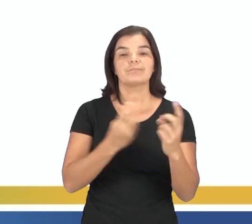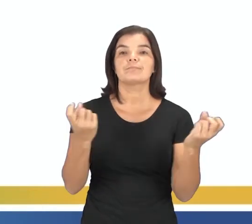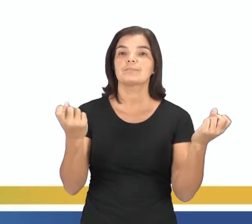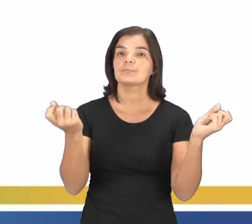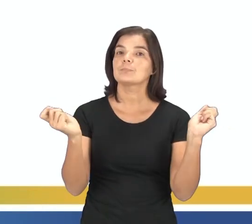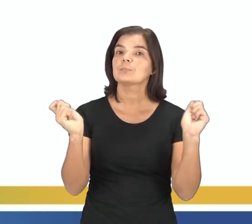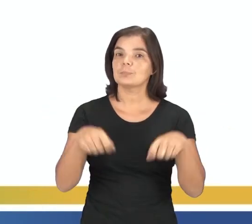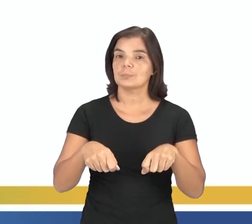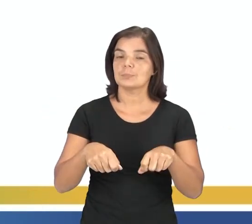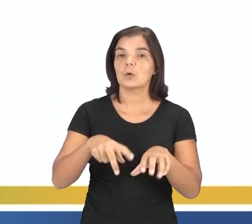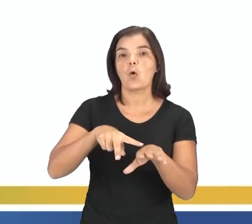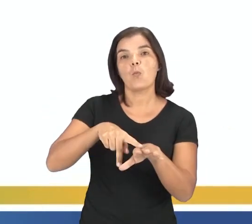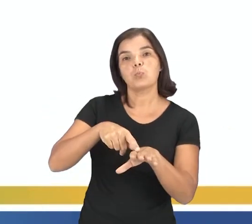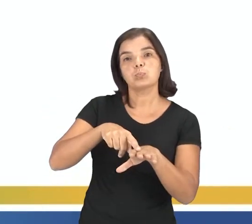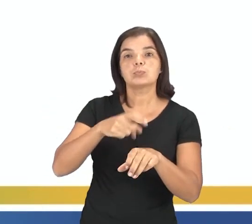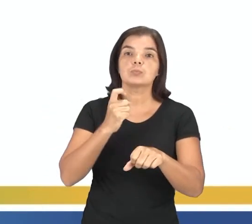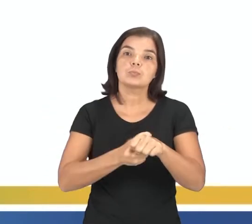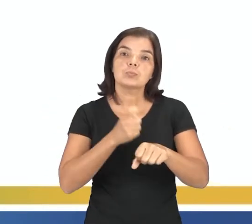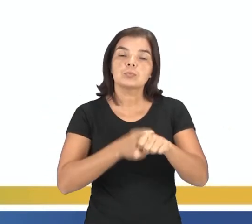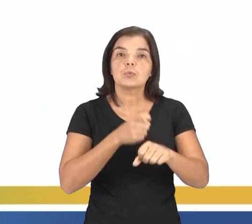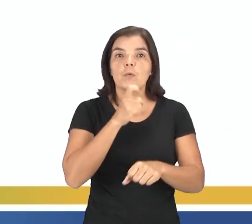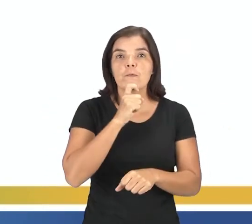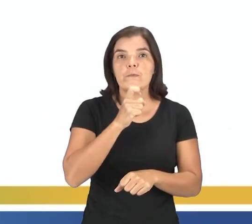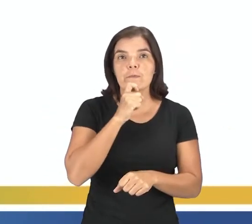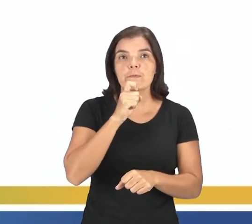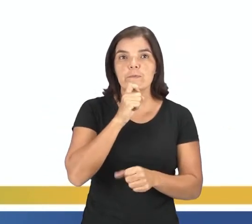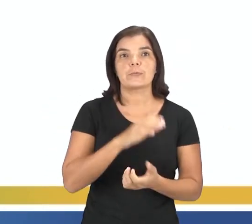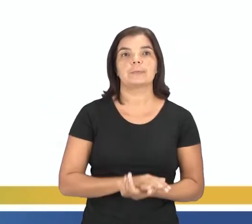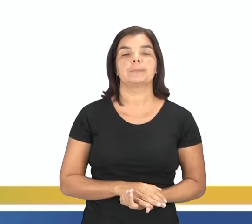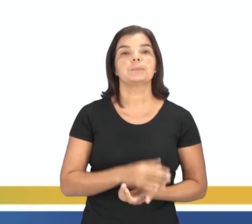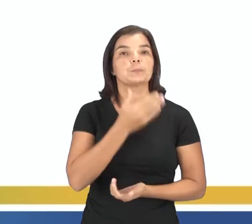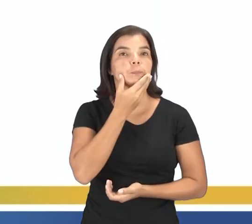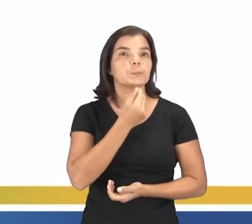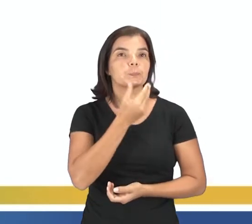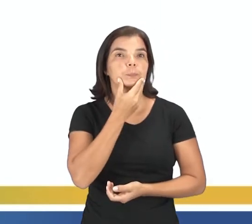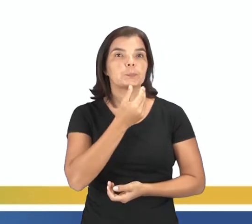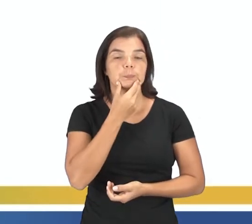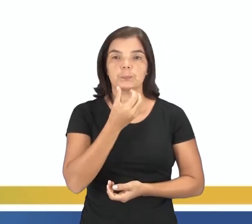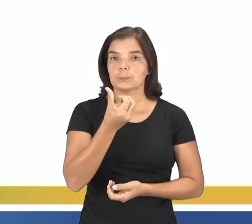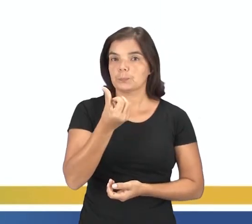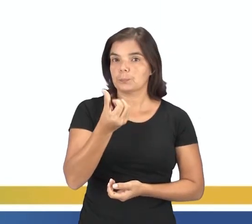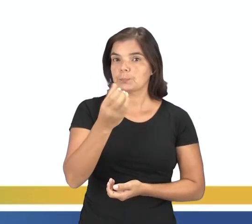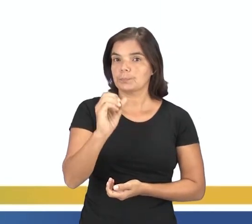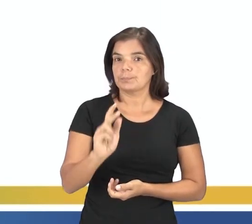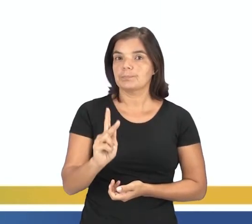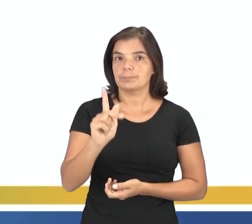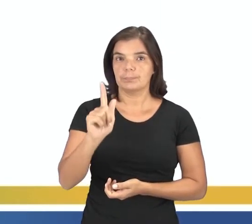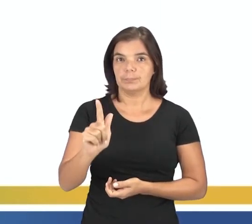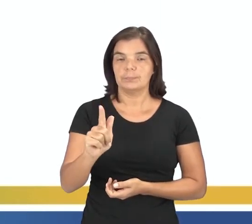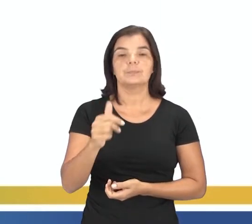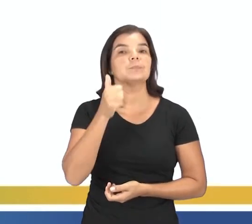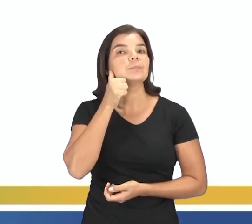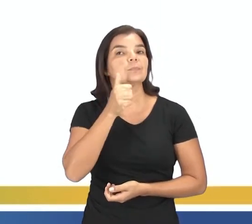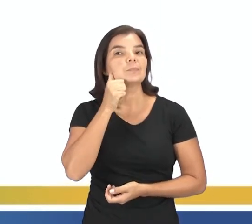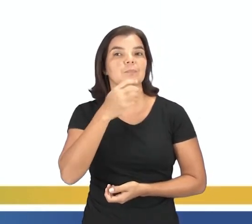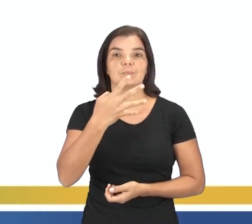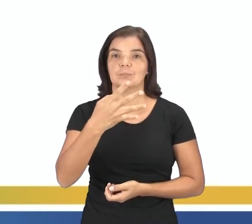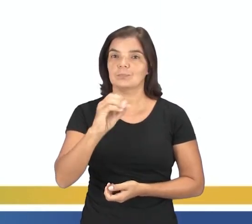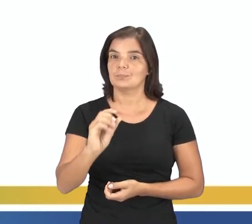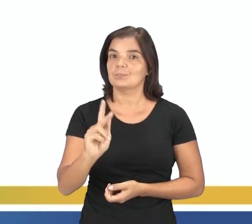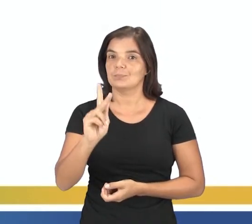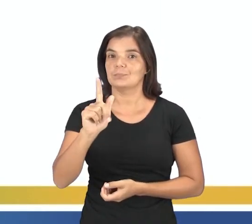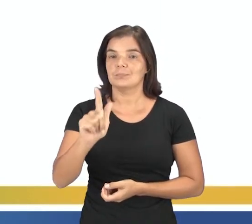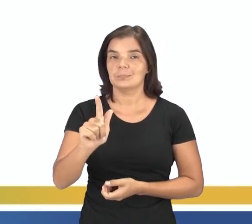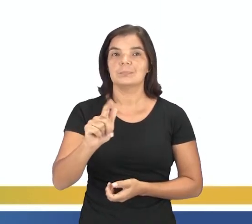sobre o gelo. Em dado instante, o rapaz de massa igual a 60 kg e a garota de massa igual a 40